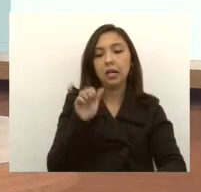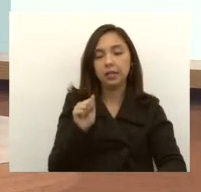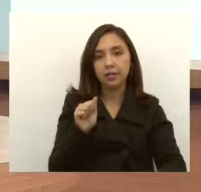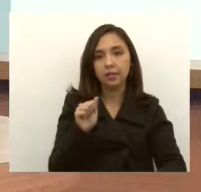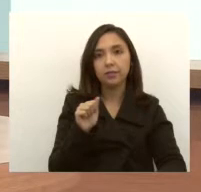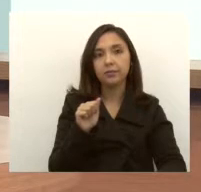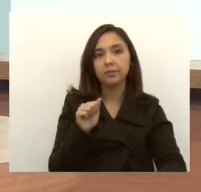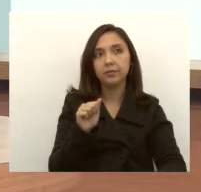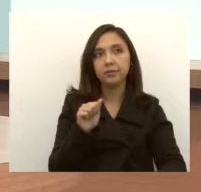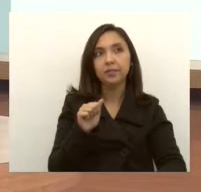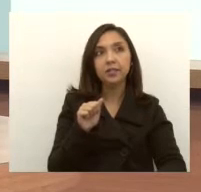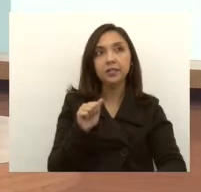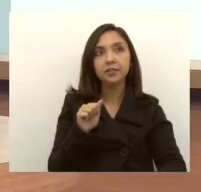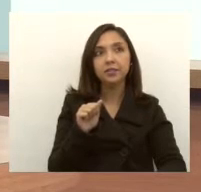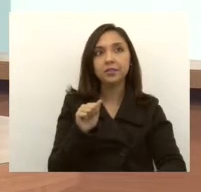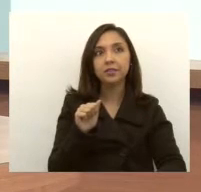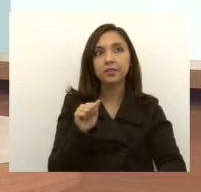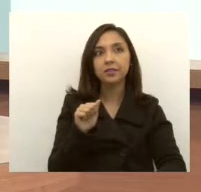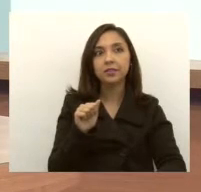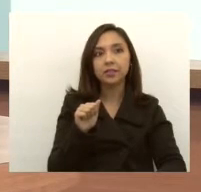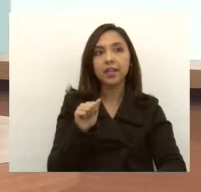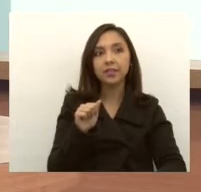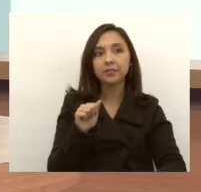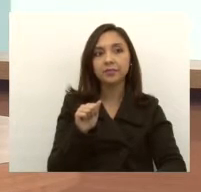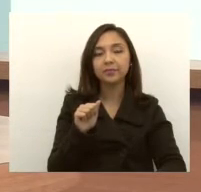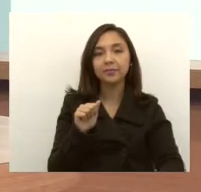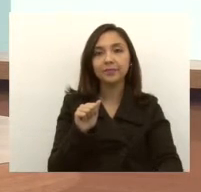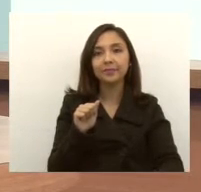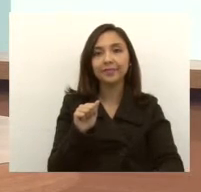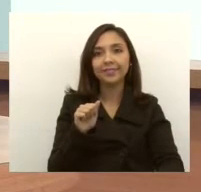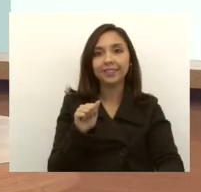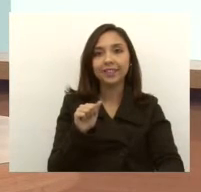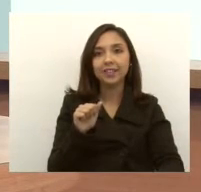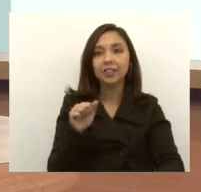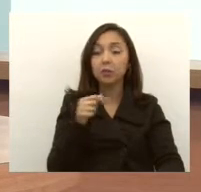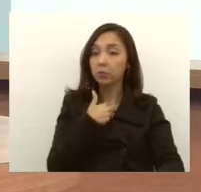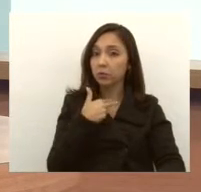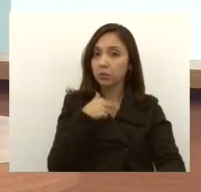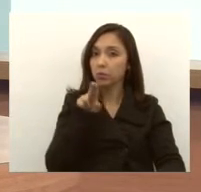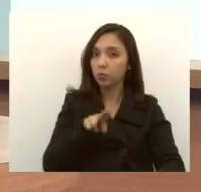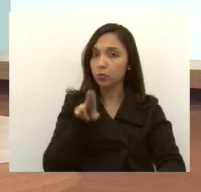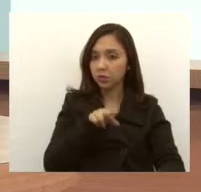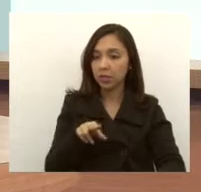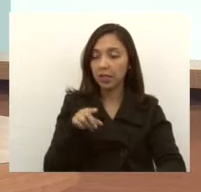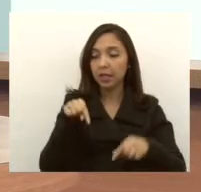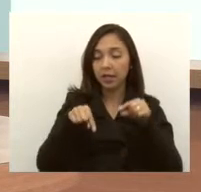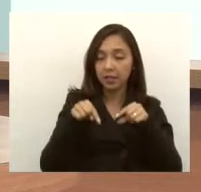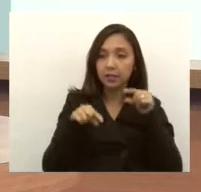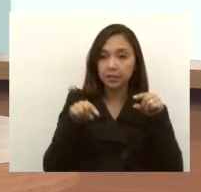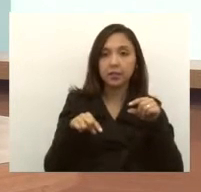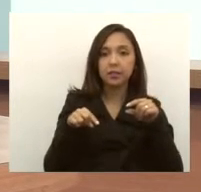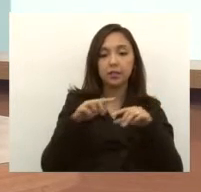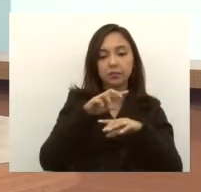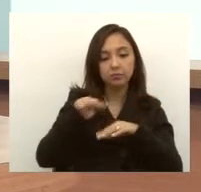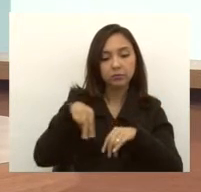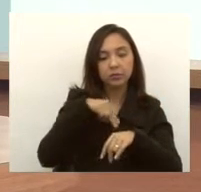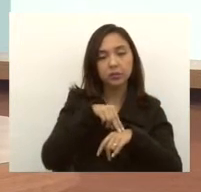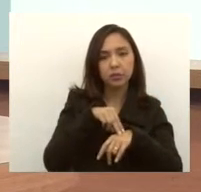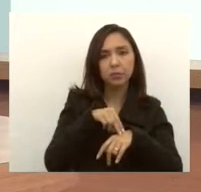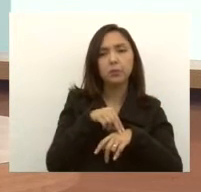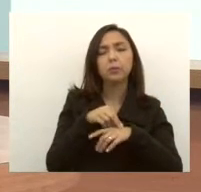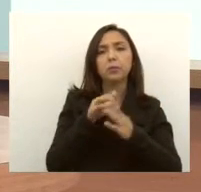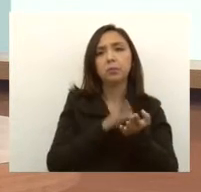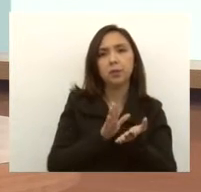Câmara. Não poderia deixar de usar a tribuna para parabenizar nosso